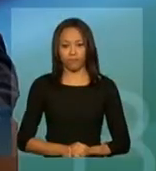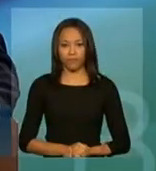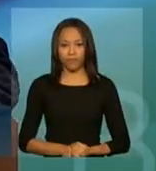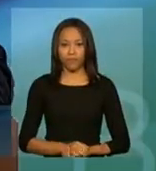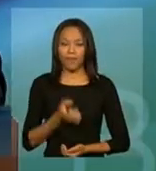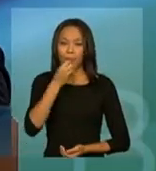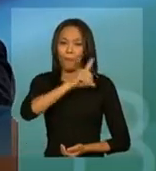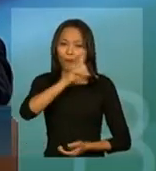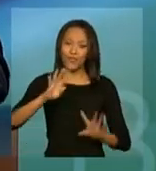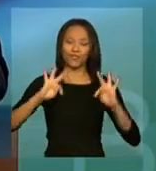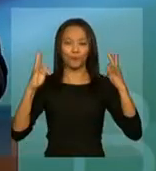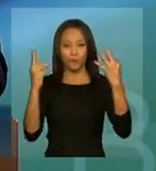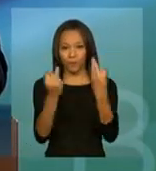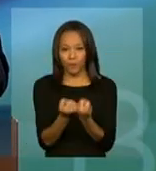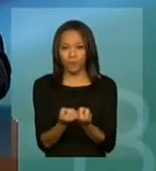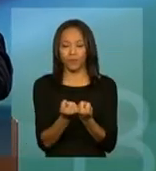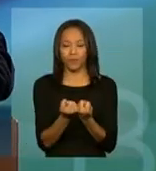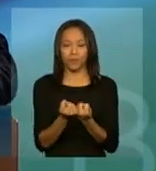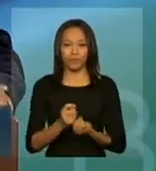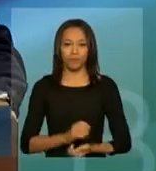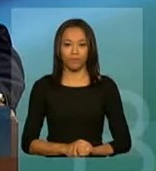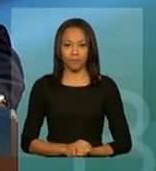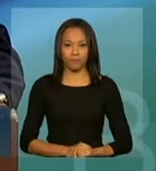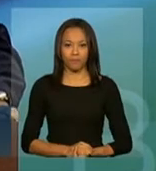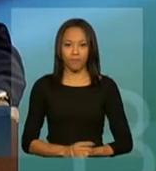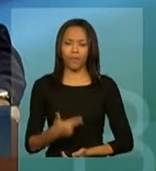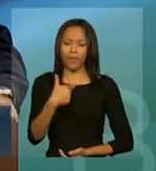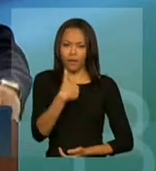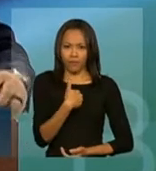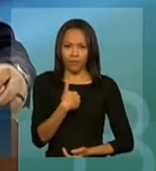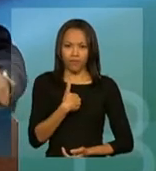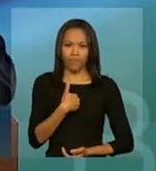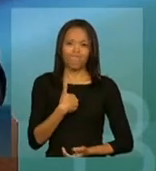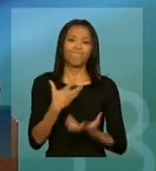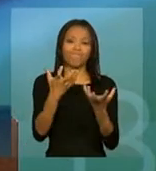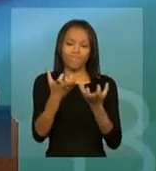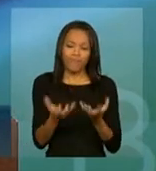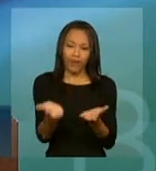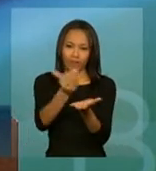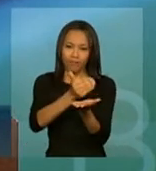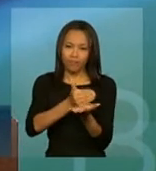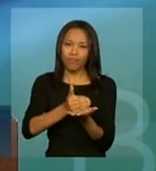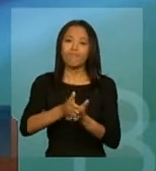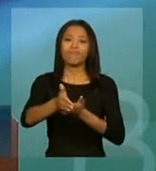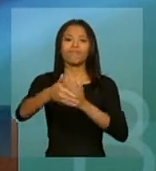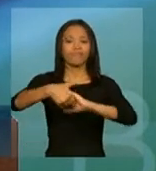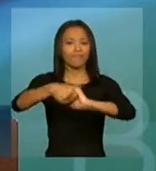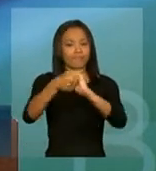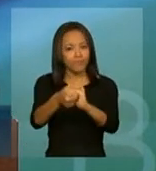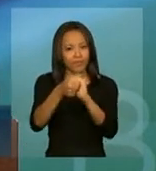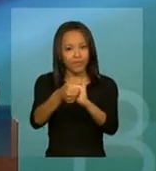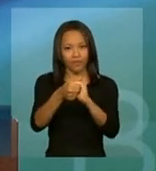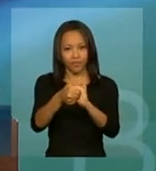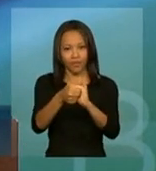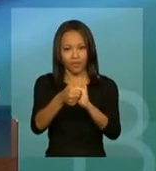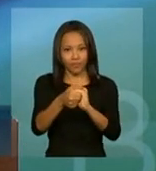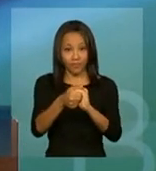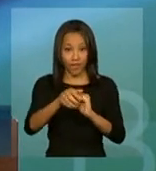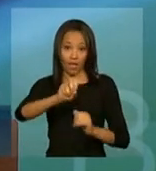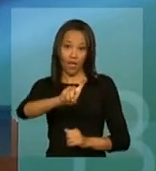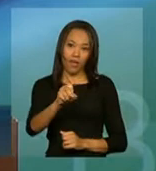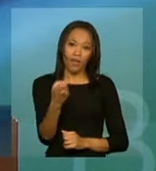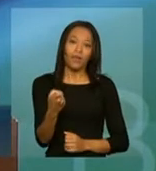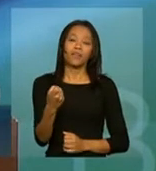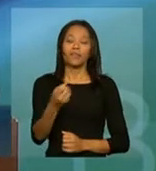Bom dia a todos, a todas. Eu queria inicialmente saudar a